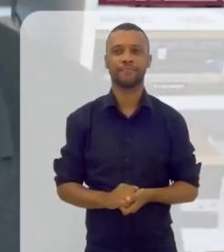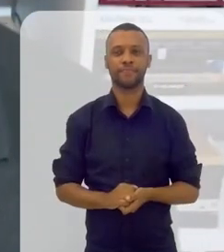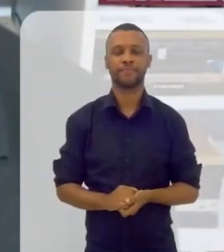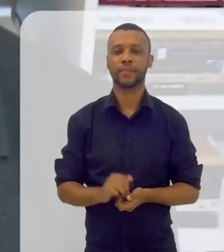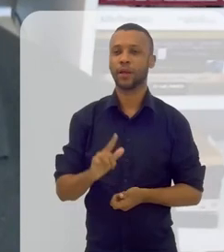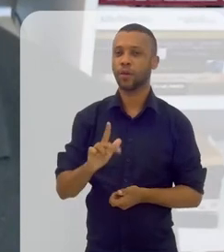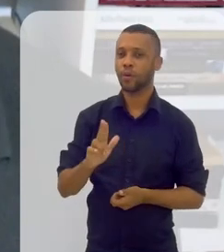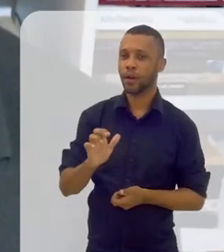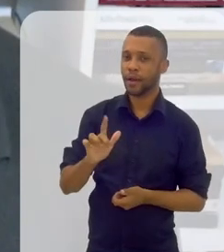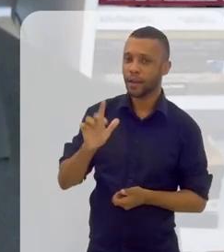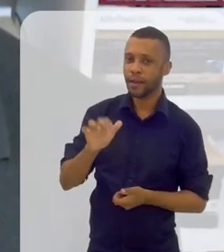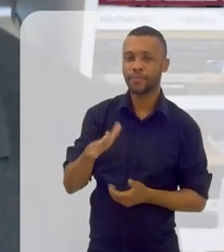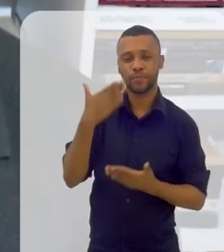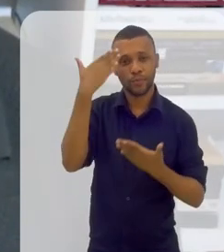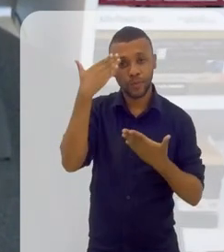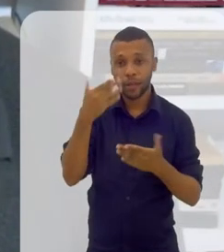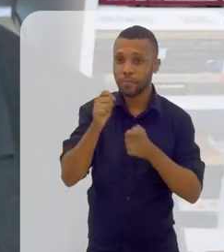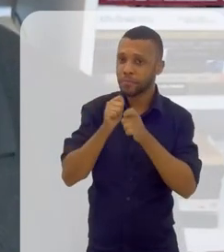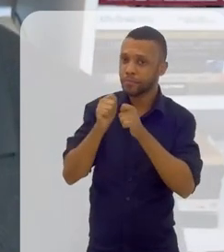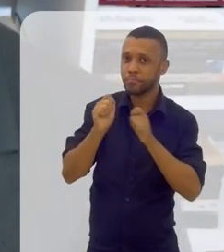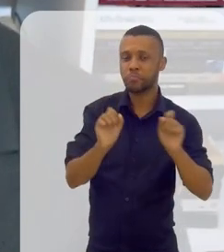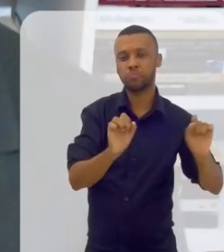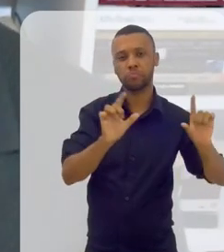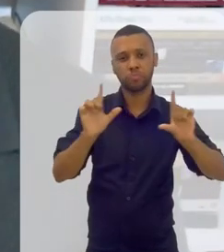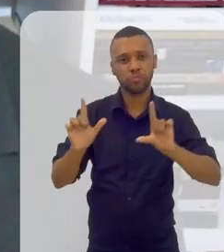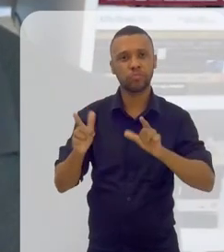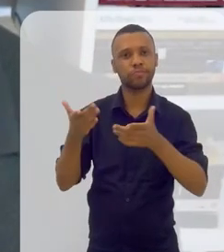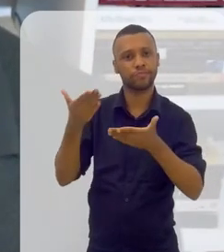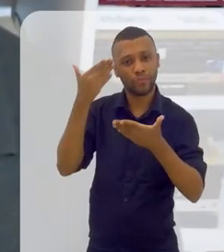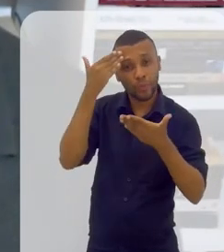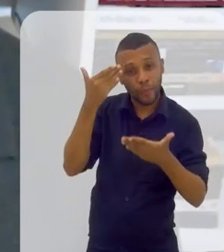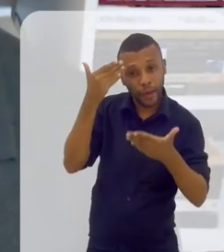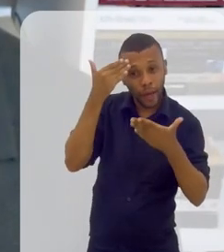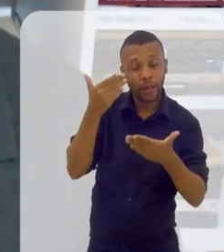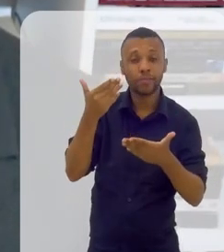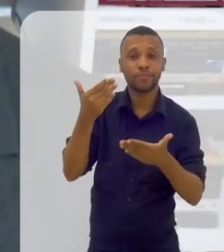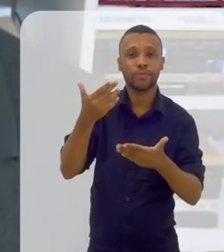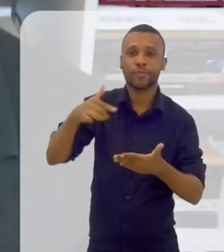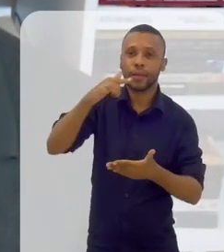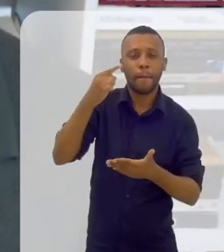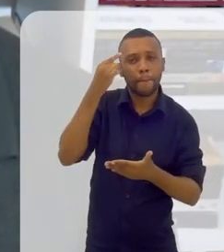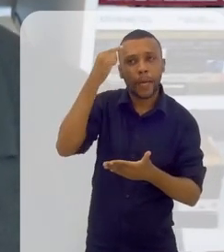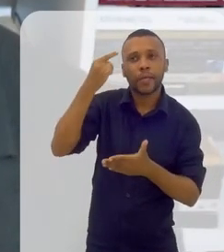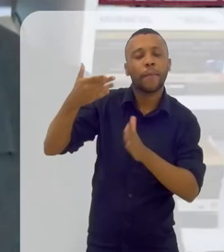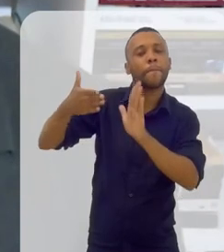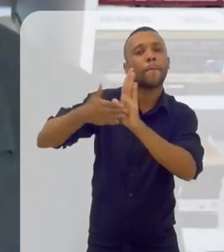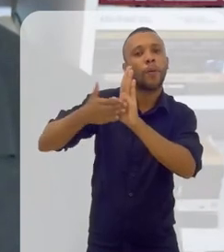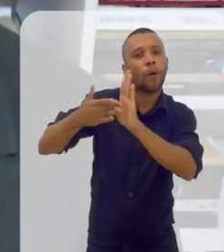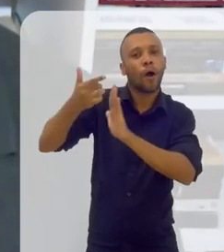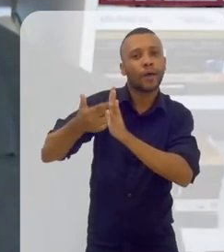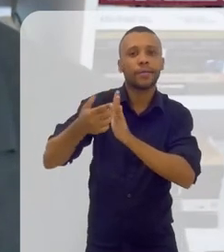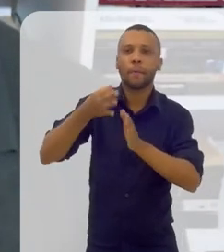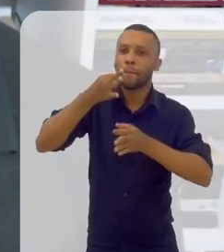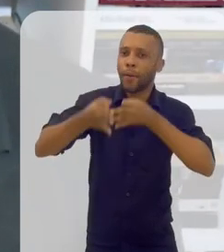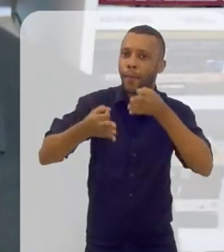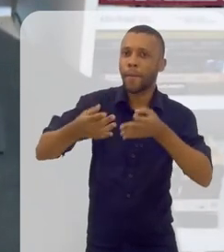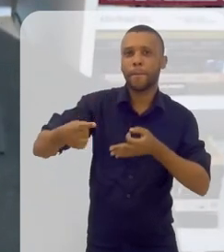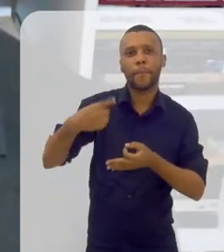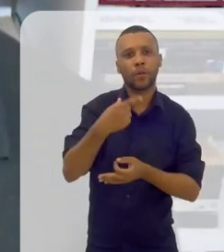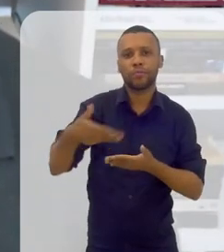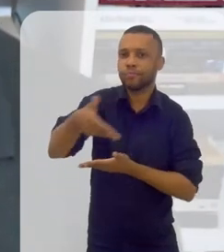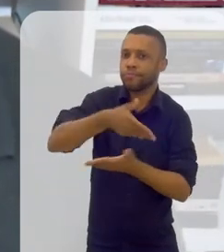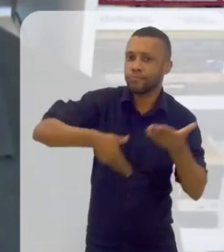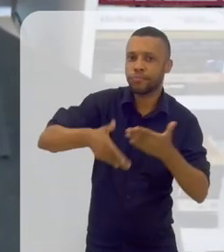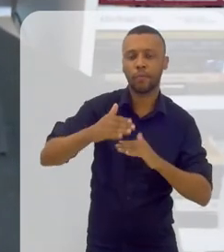Lélia, muito obrigado pela essa entrevista, muito obrigado pelo que você tem proporcionado a gente, né, com a